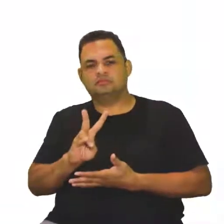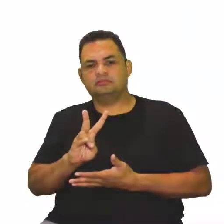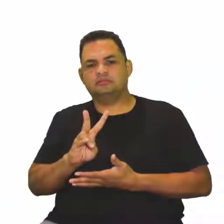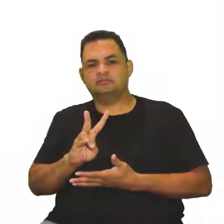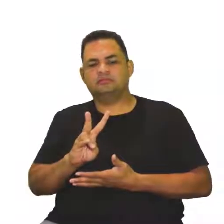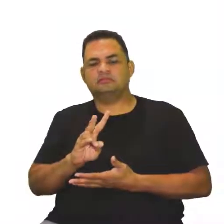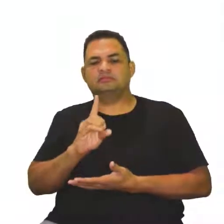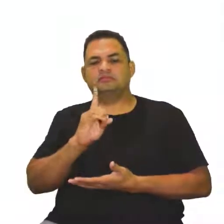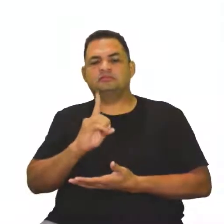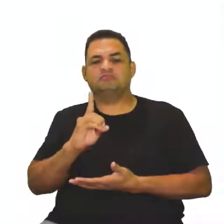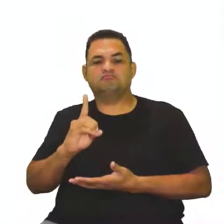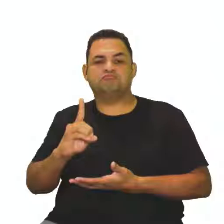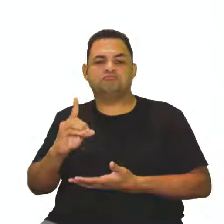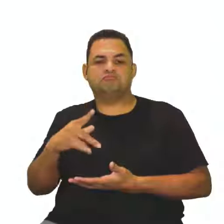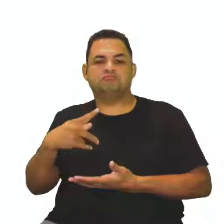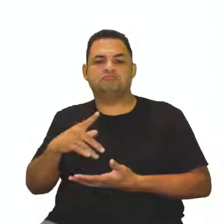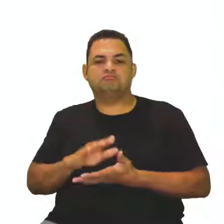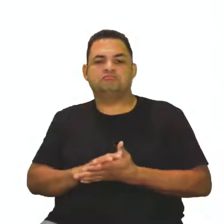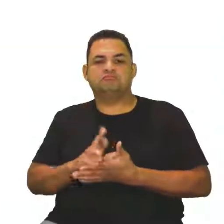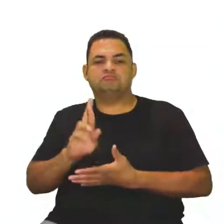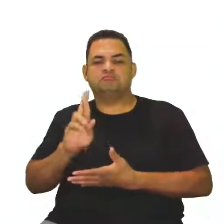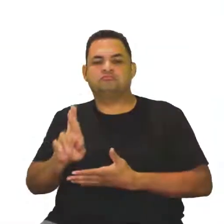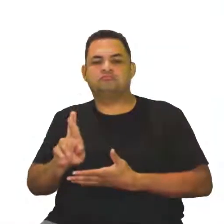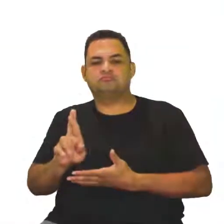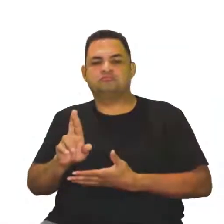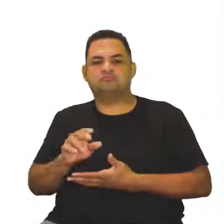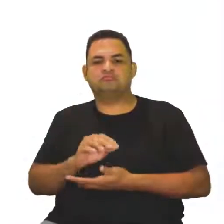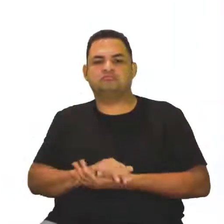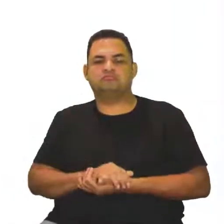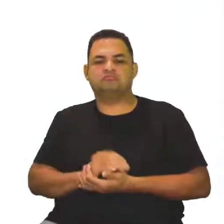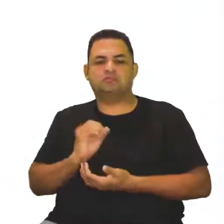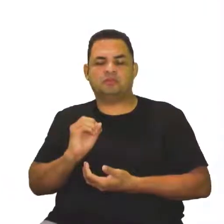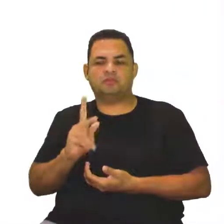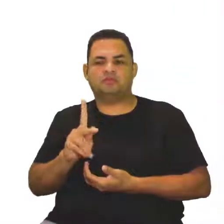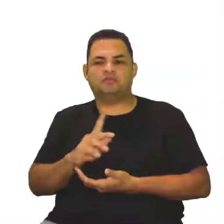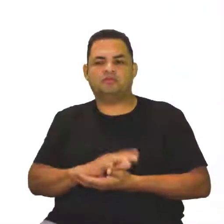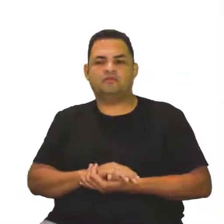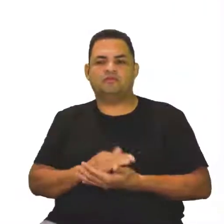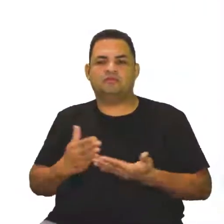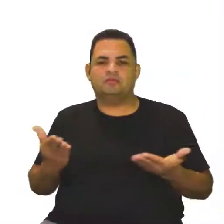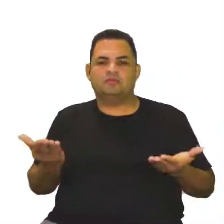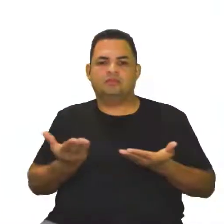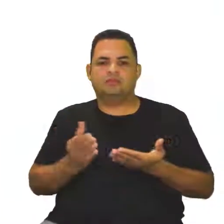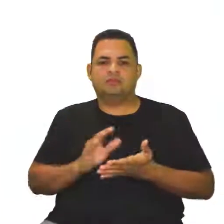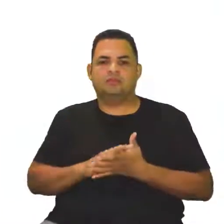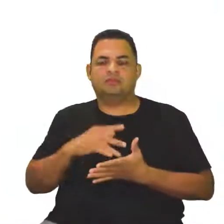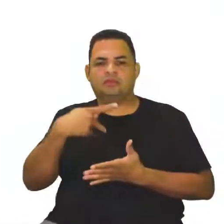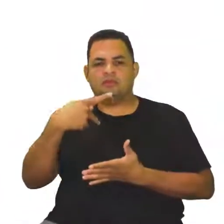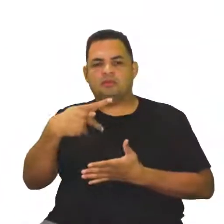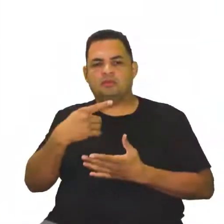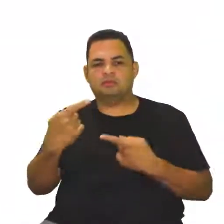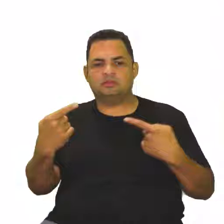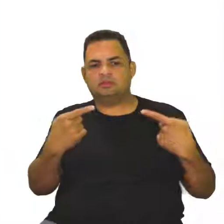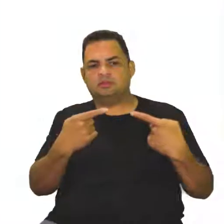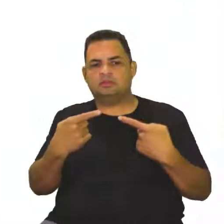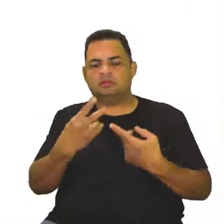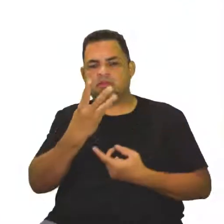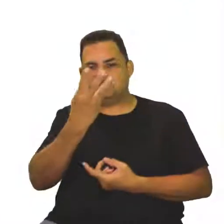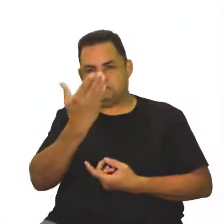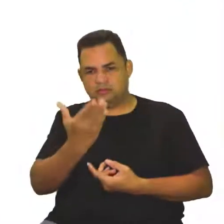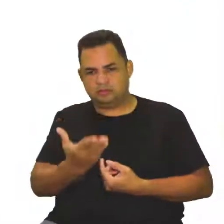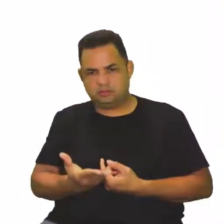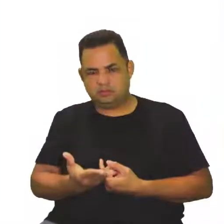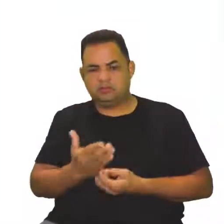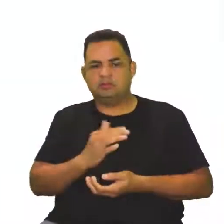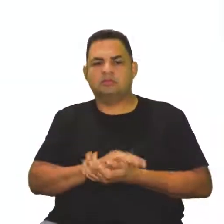ou DDP e resistência elétrica, ok? Então, a potência está relacionada aí à